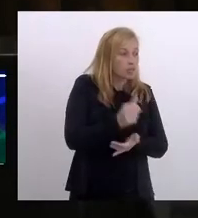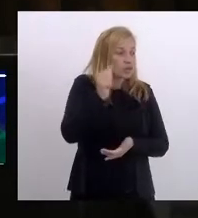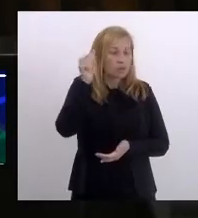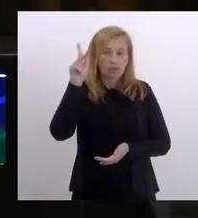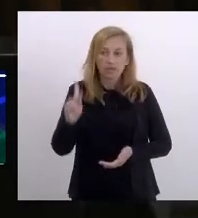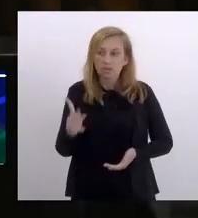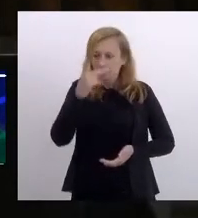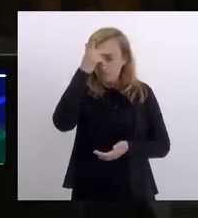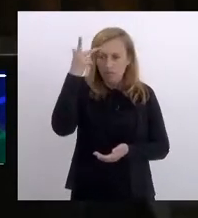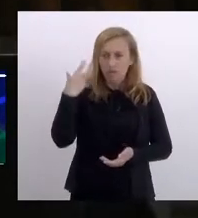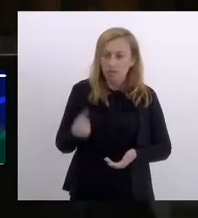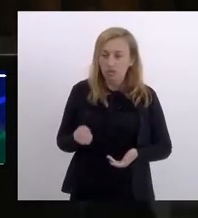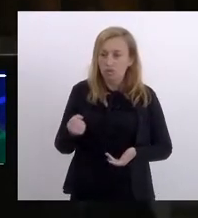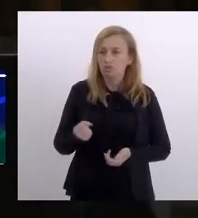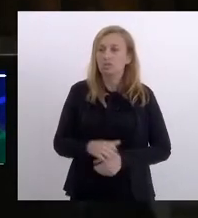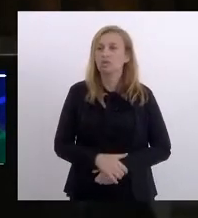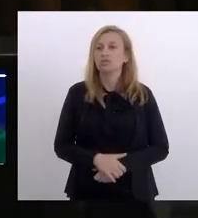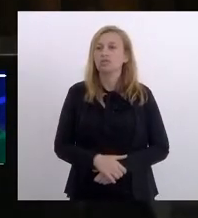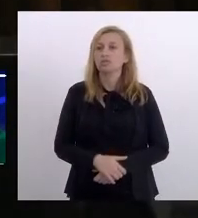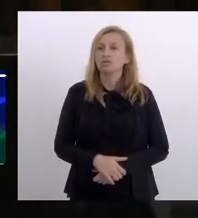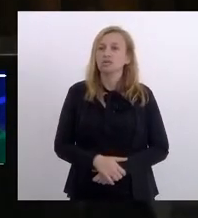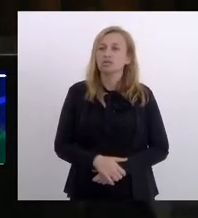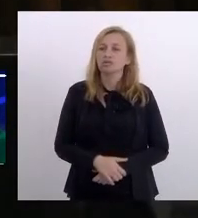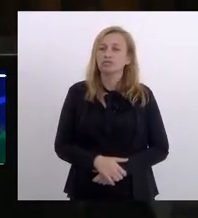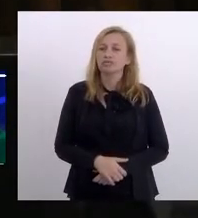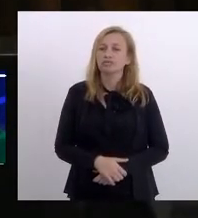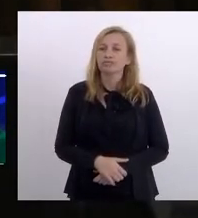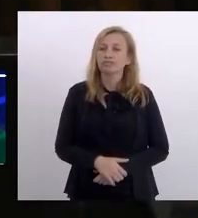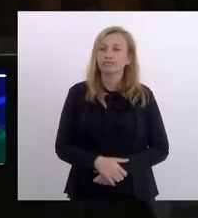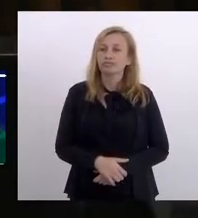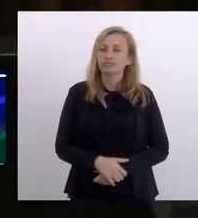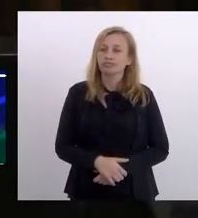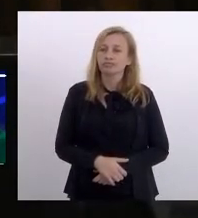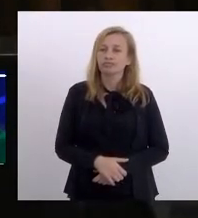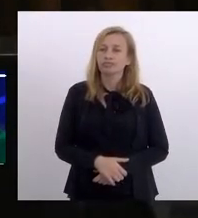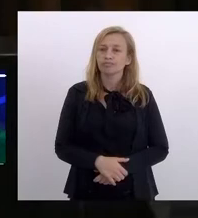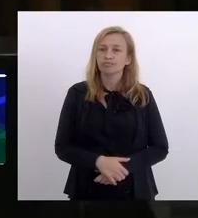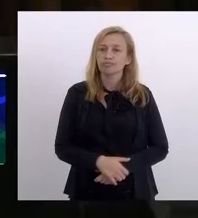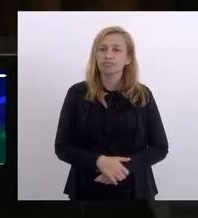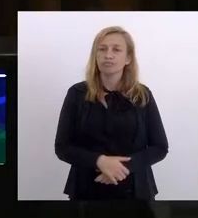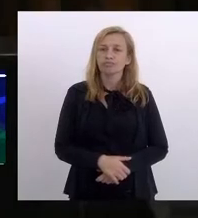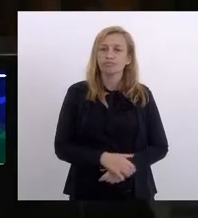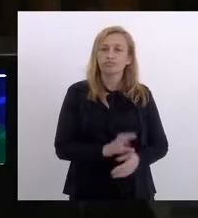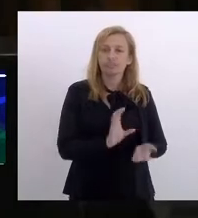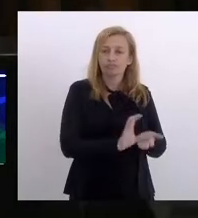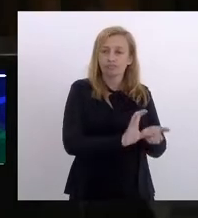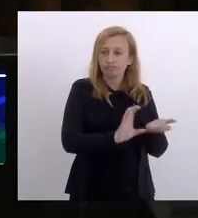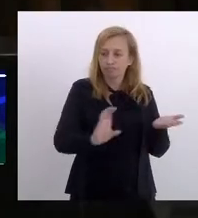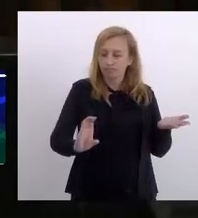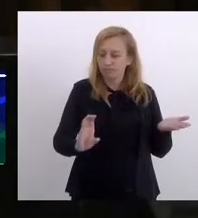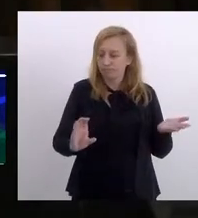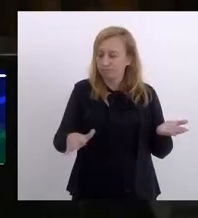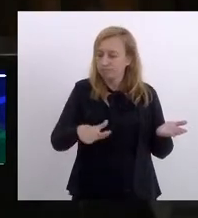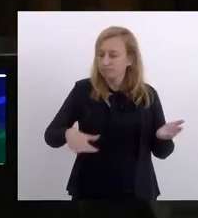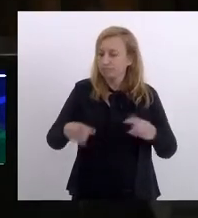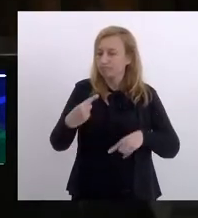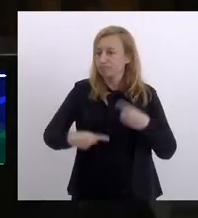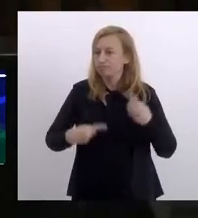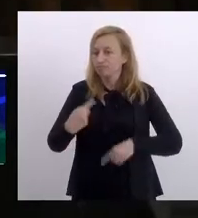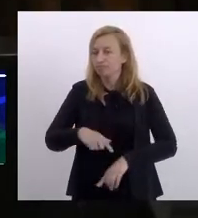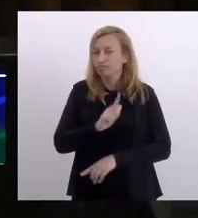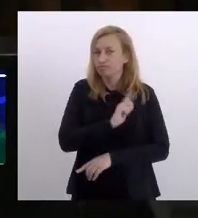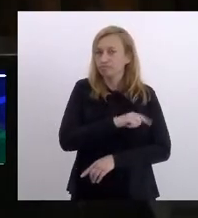e pensões, e foram para esquemas políticos, para esquemas de